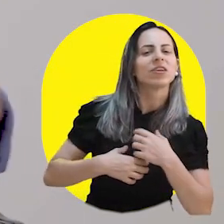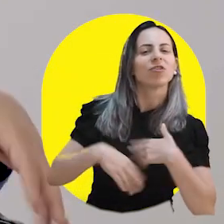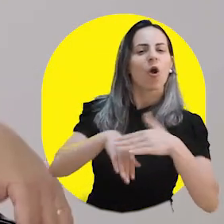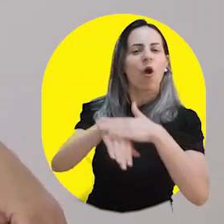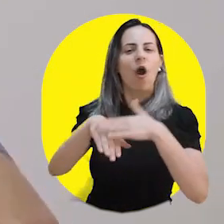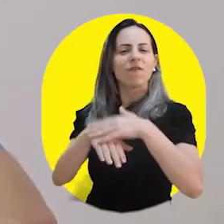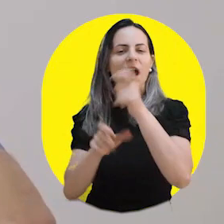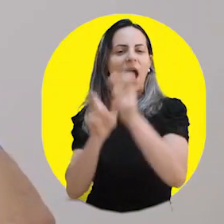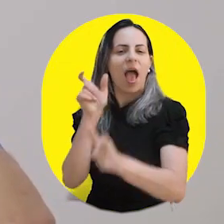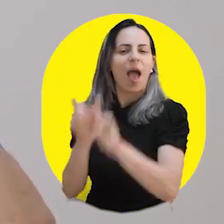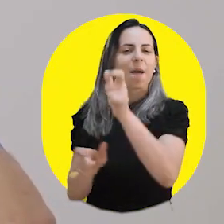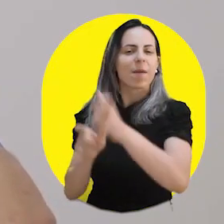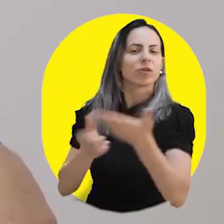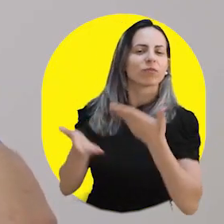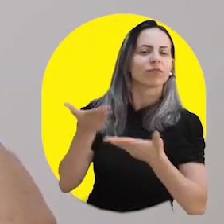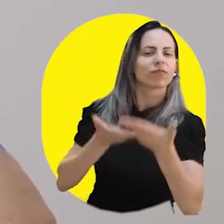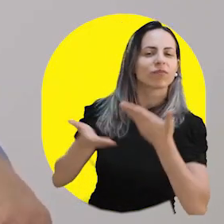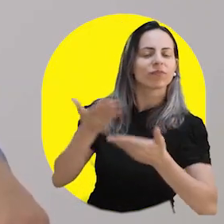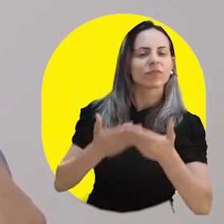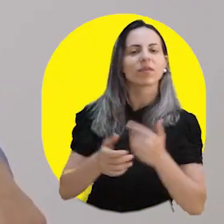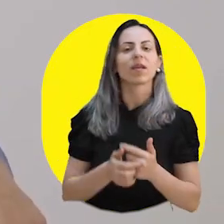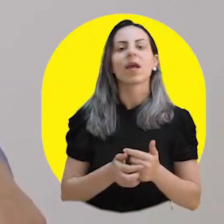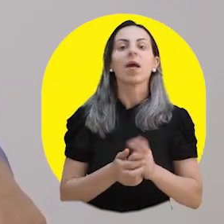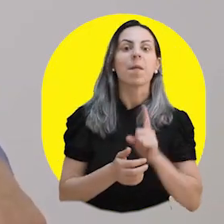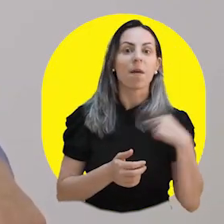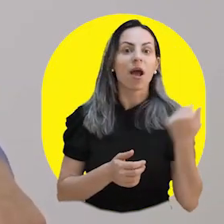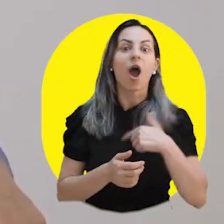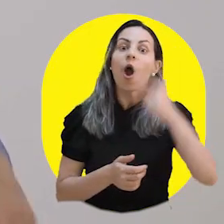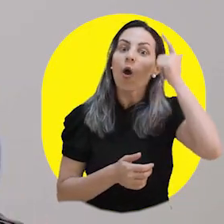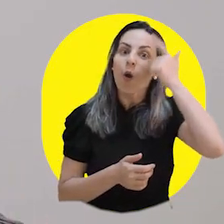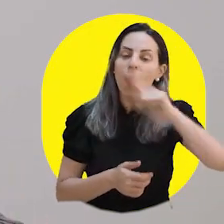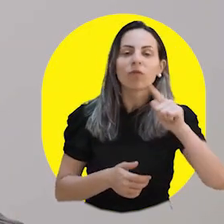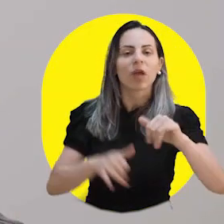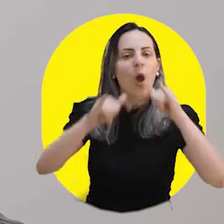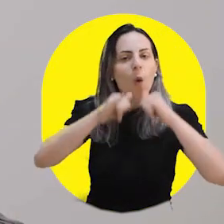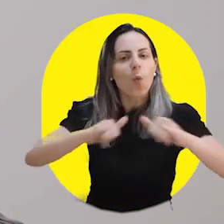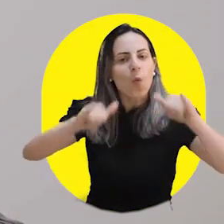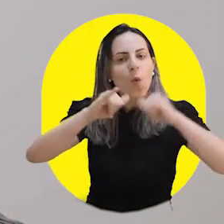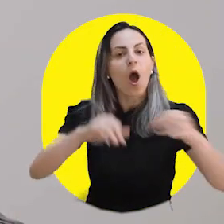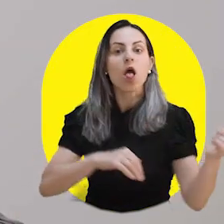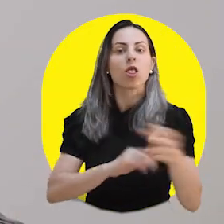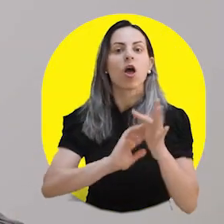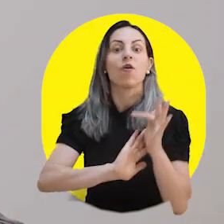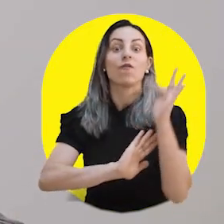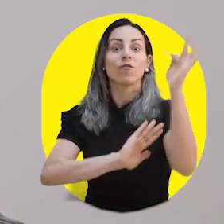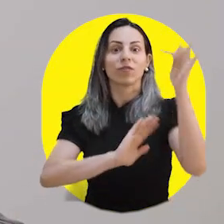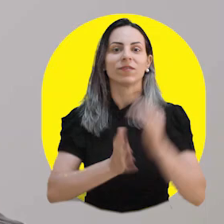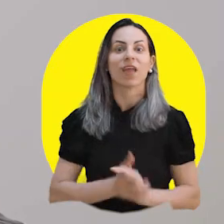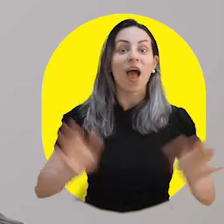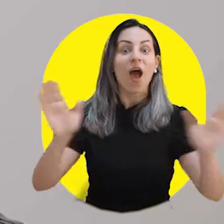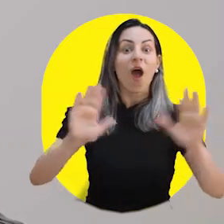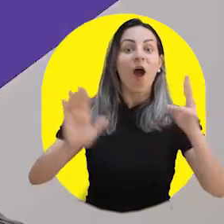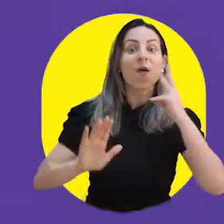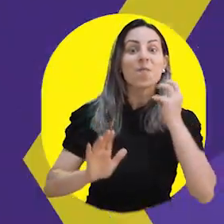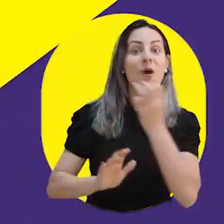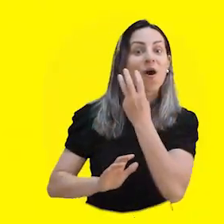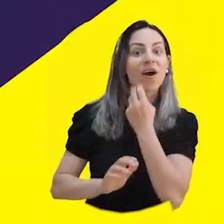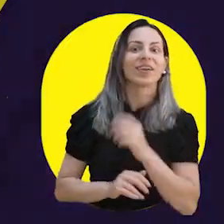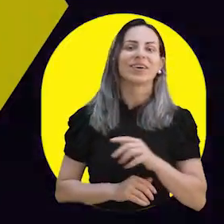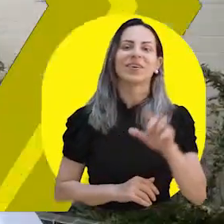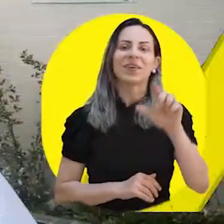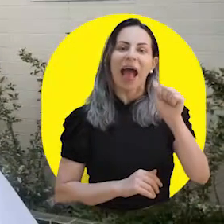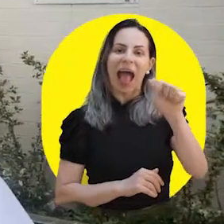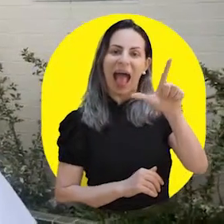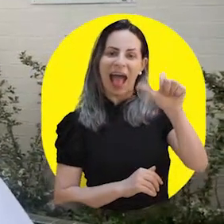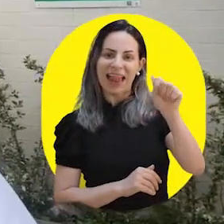que ela sentiu conversando com as pessoas, tá? Para que a gente consiga levar uma nova mensagem para o futuro. Oi,